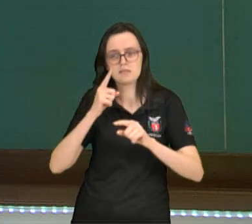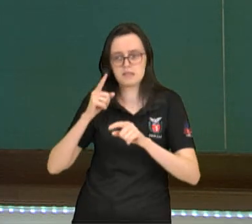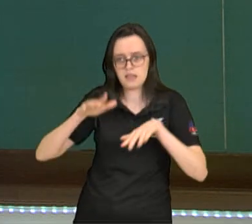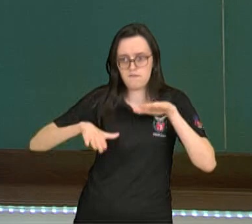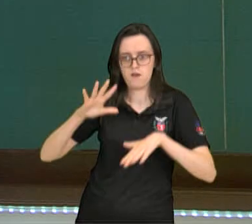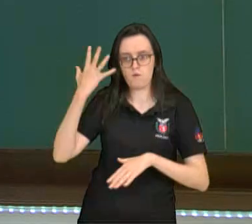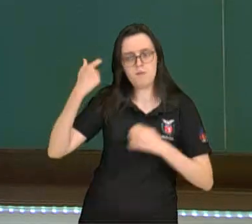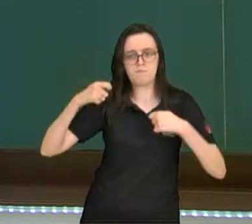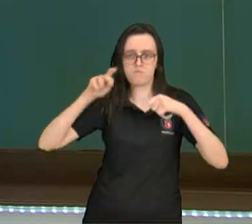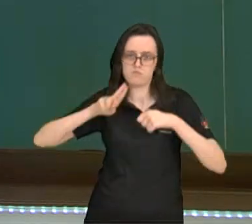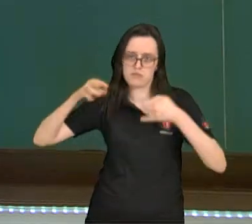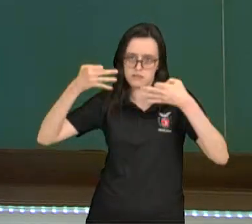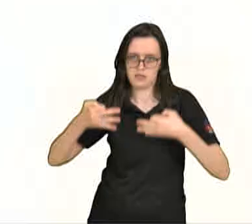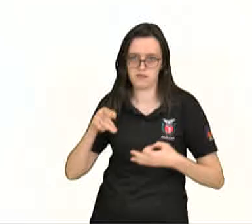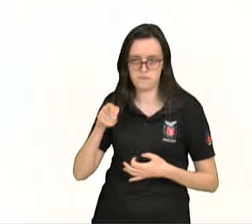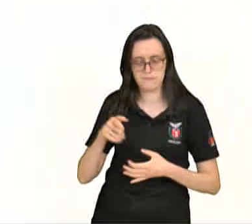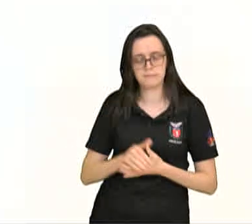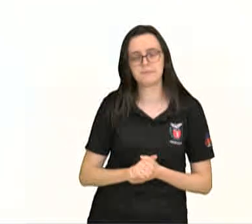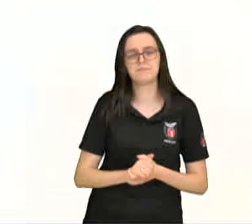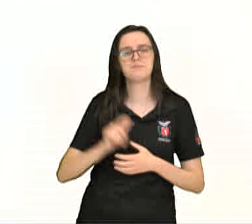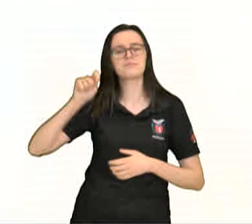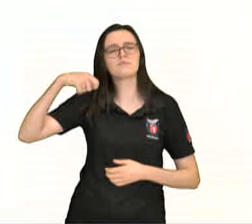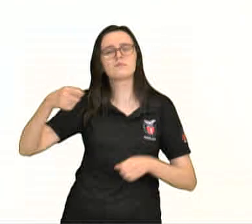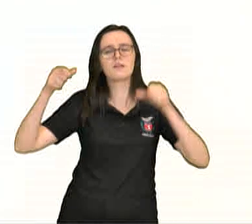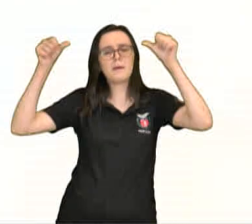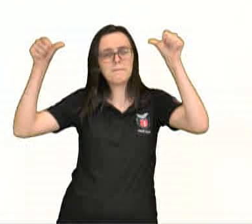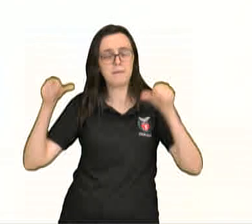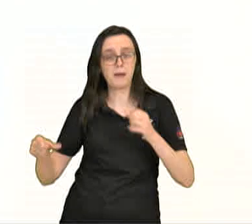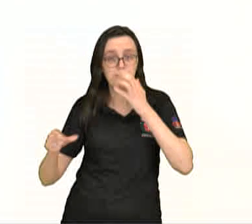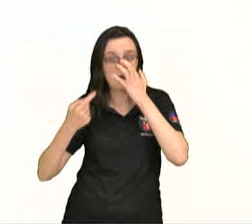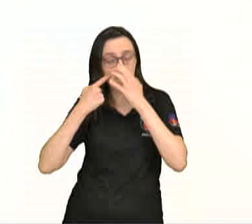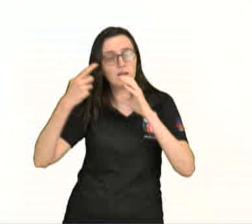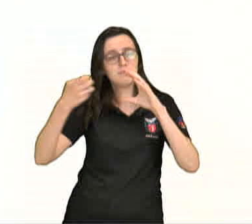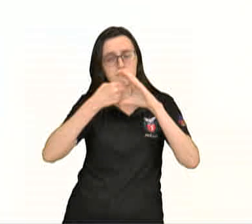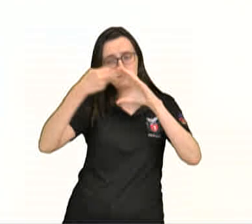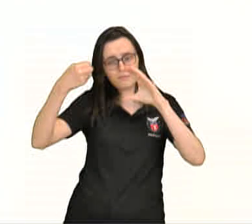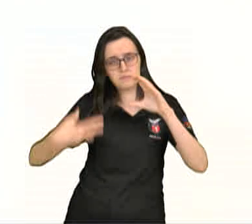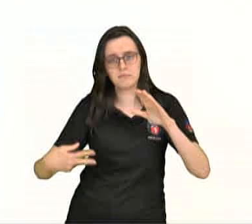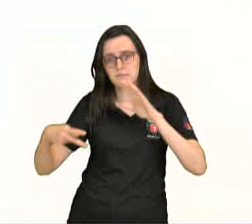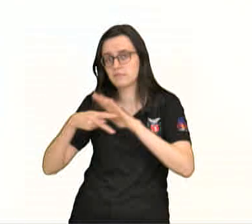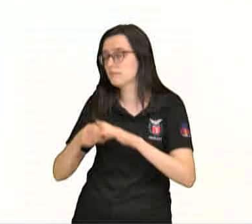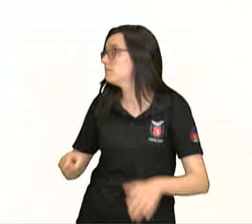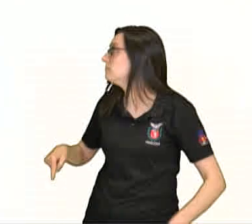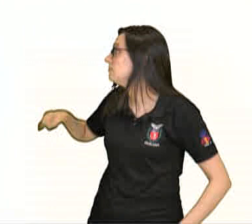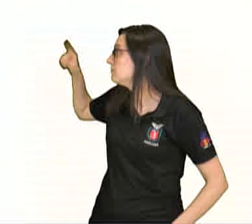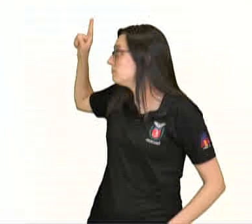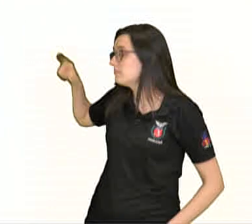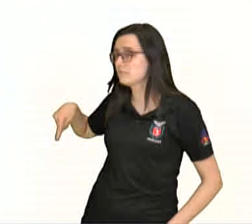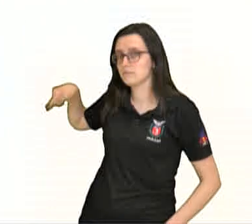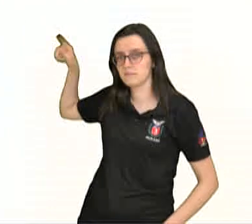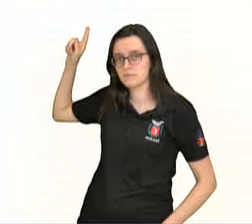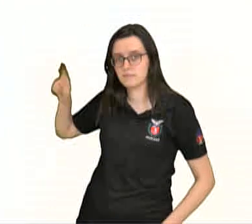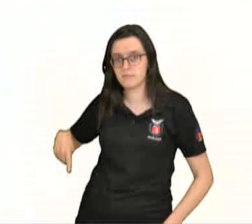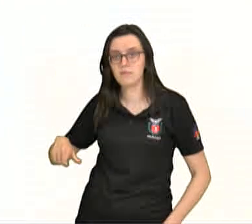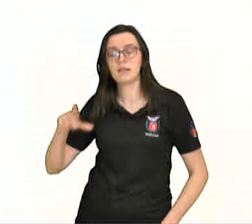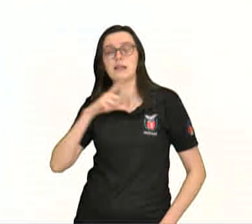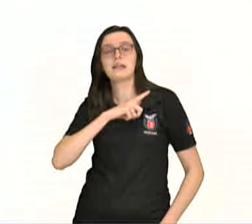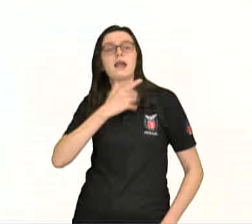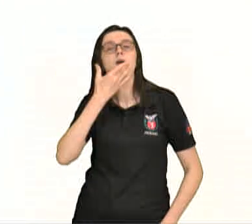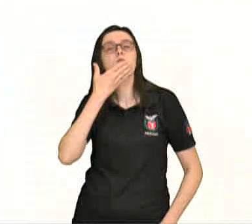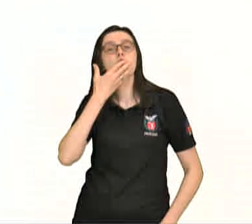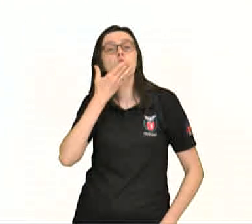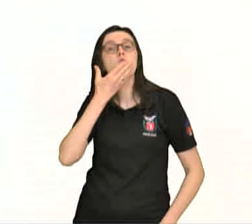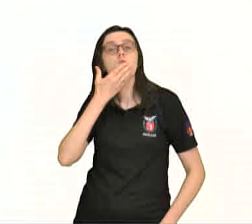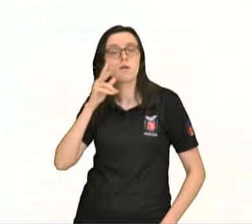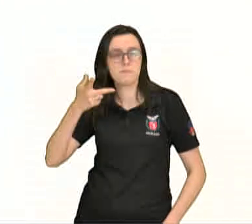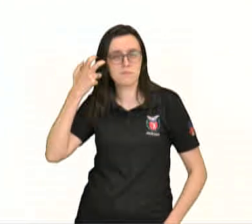caminho. Agora sobre os mapas. Então as características dos mapas de orientação. Tem cores de fundo, que